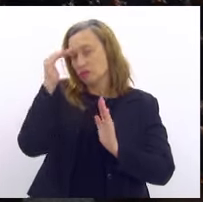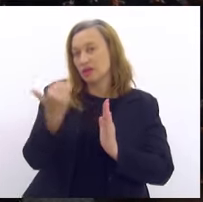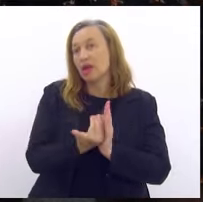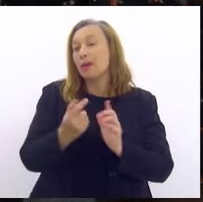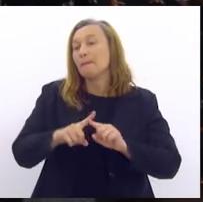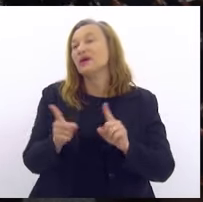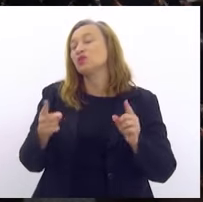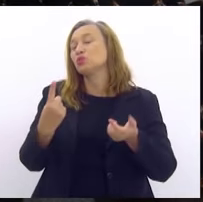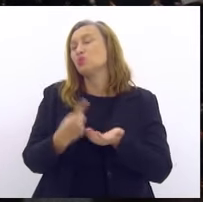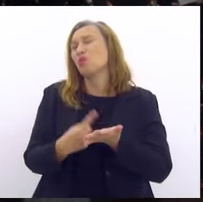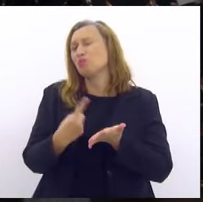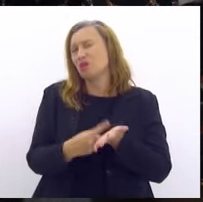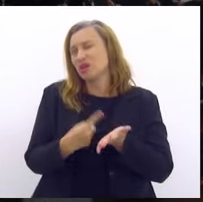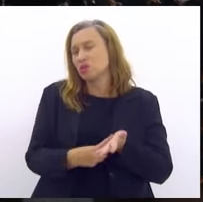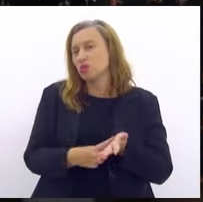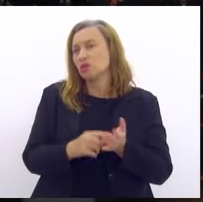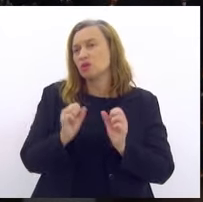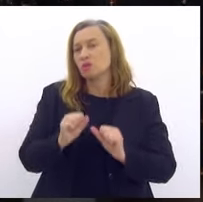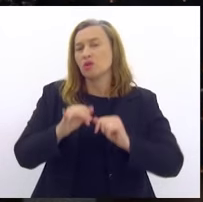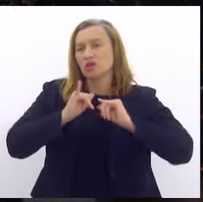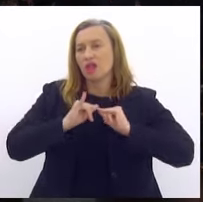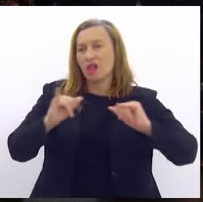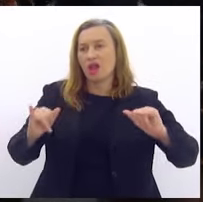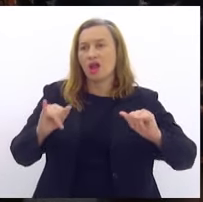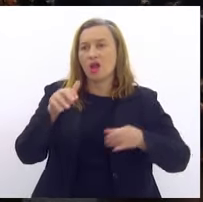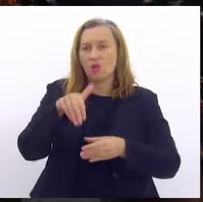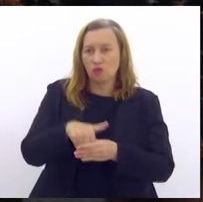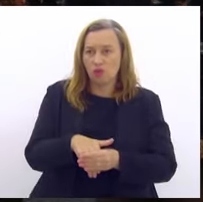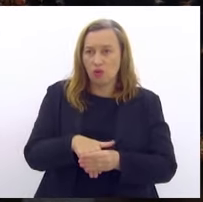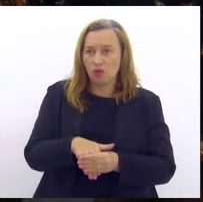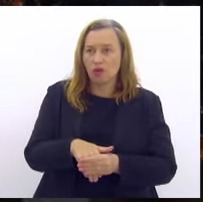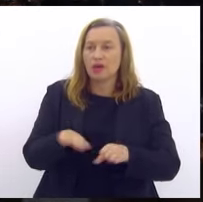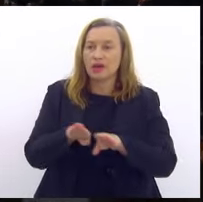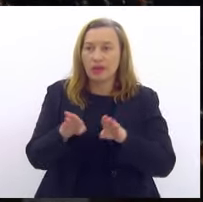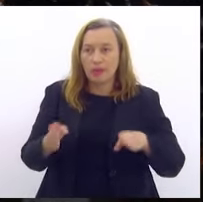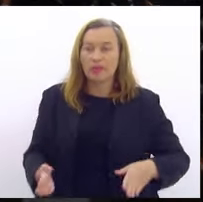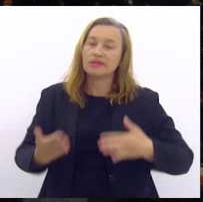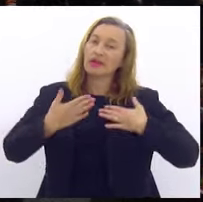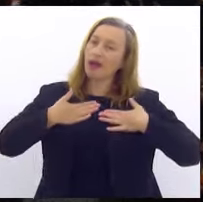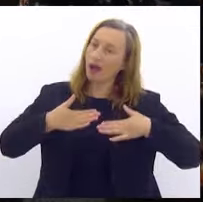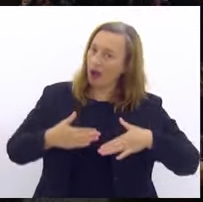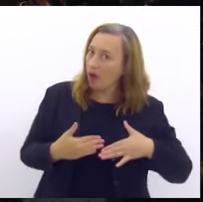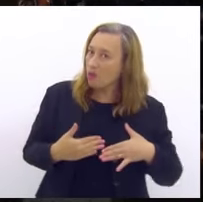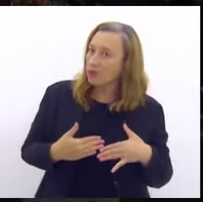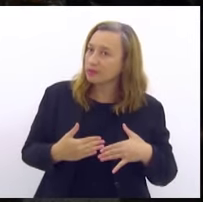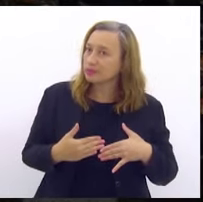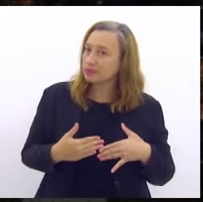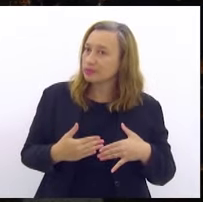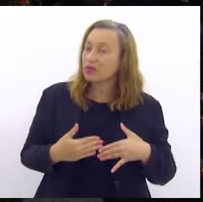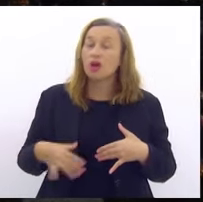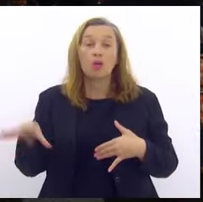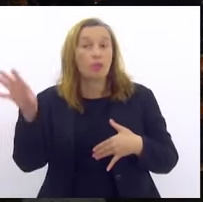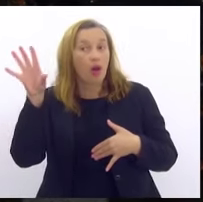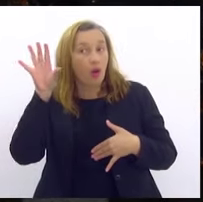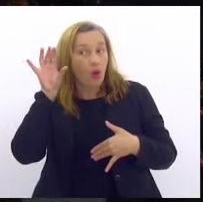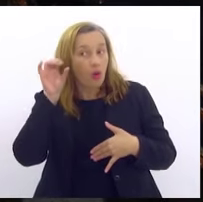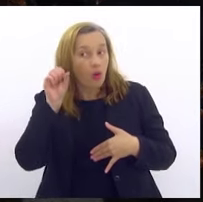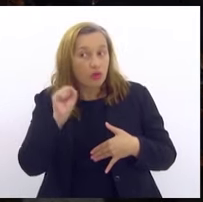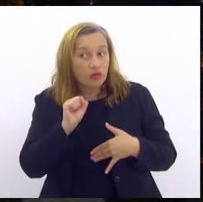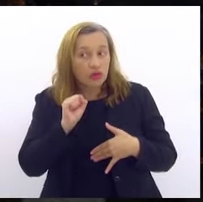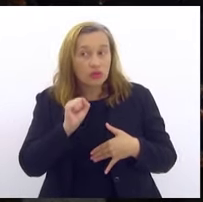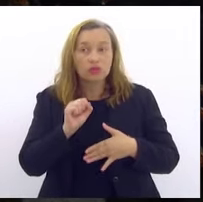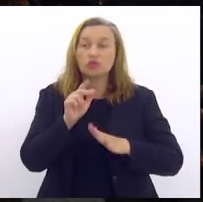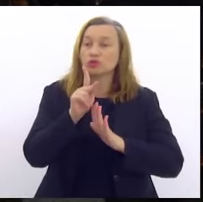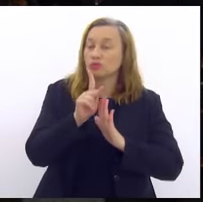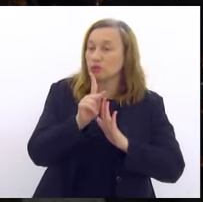no momento que a gente possa declarar o nosso voto, que a mesa tenha tranquilidade para ouvir aqueles